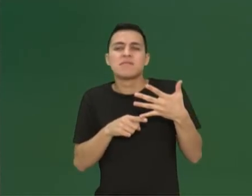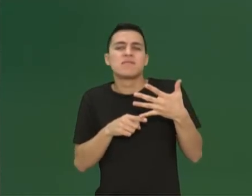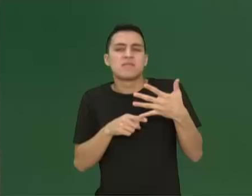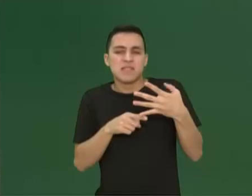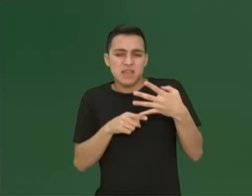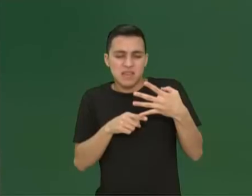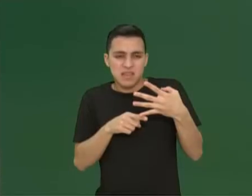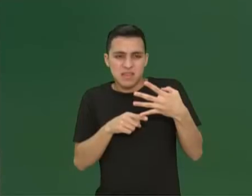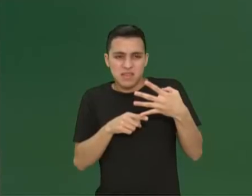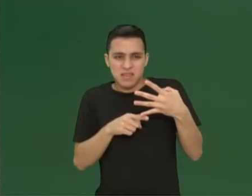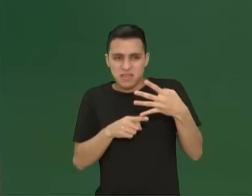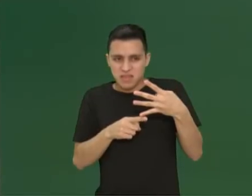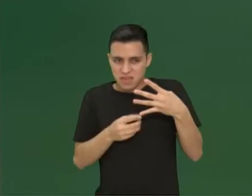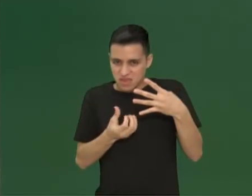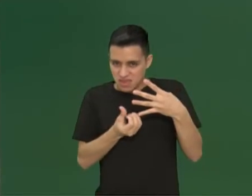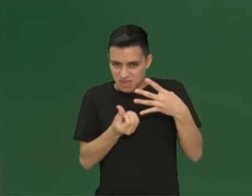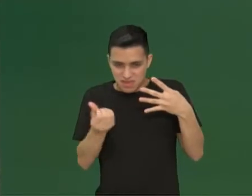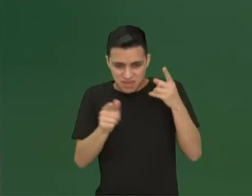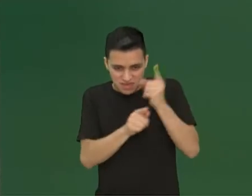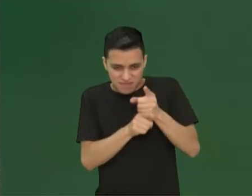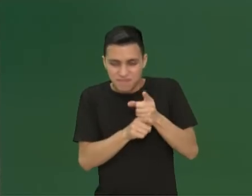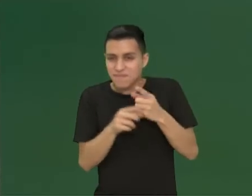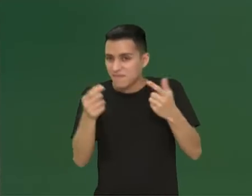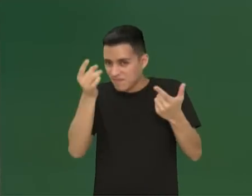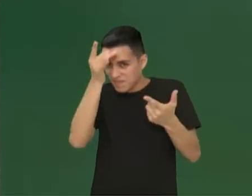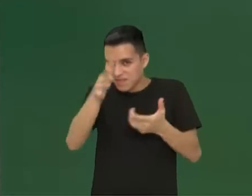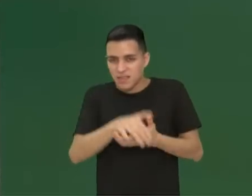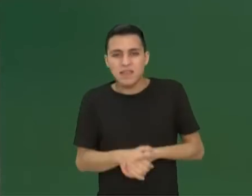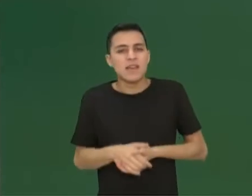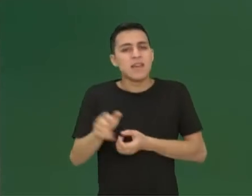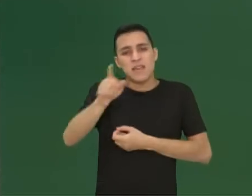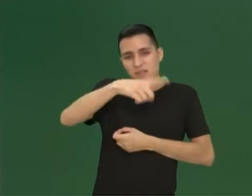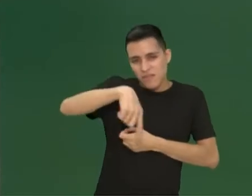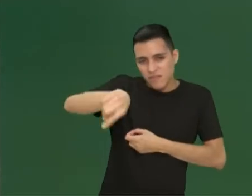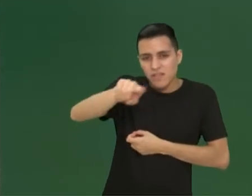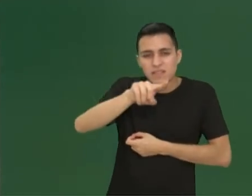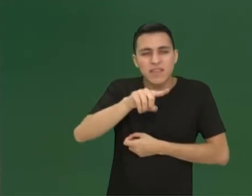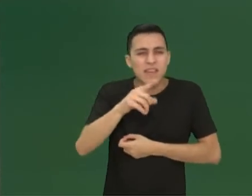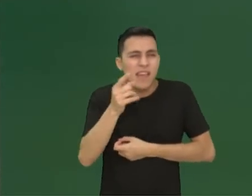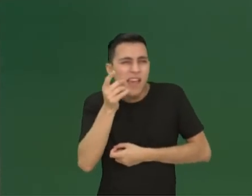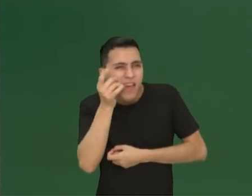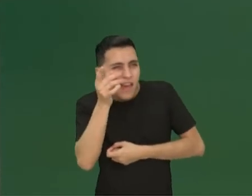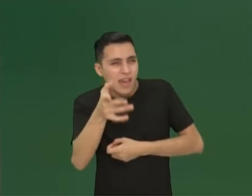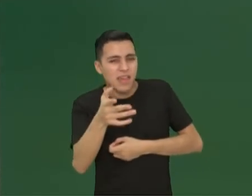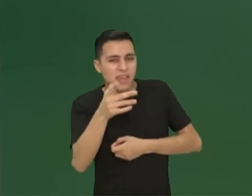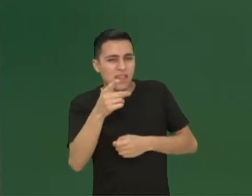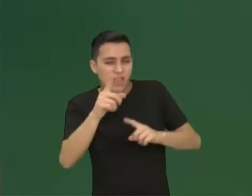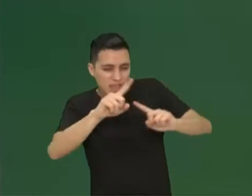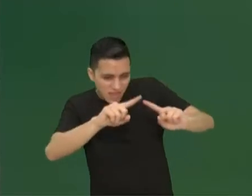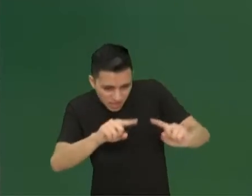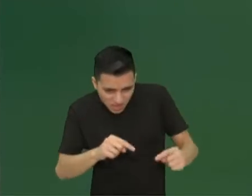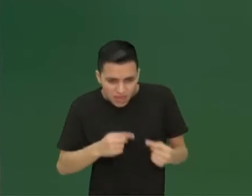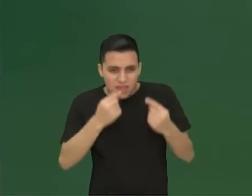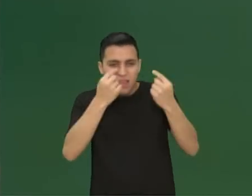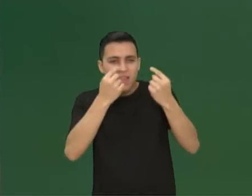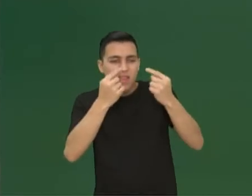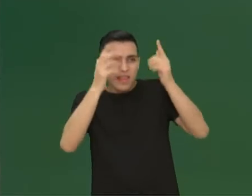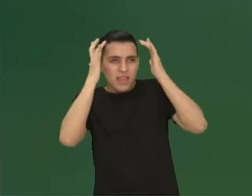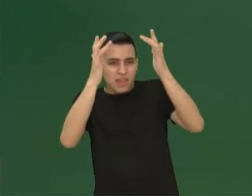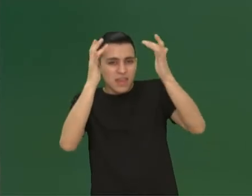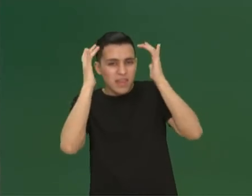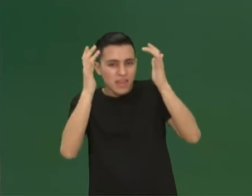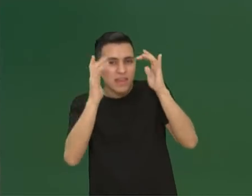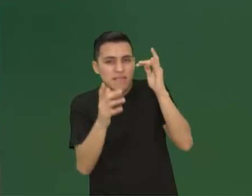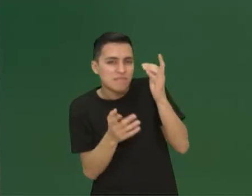Achei na segunda linha. Fácil, né? Quando você já tem o seu desafio, você está desafiando o seu cérebro